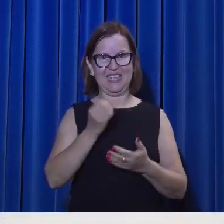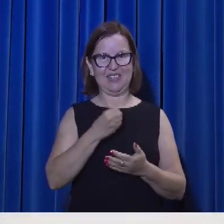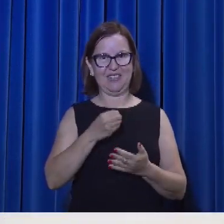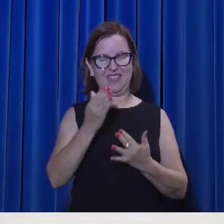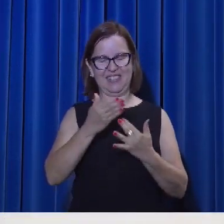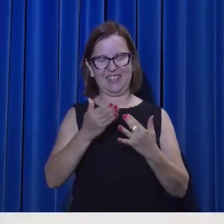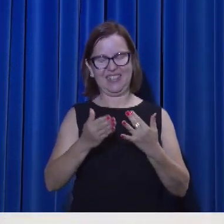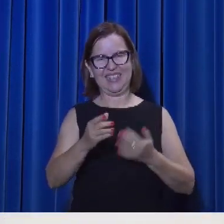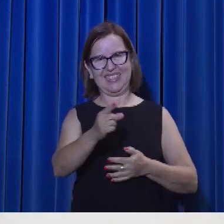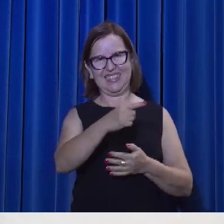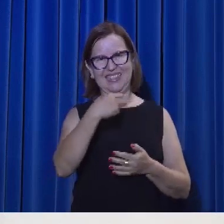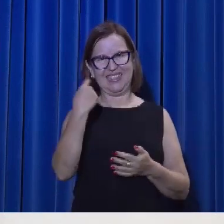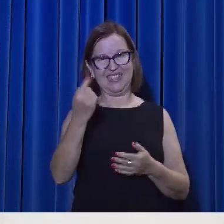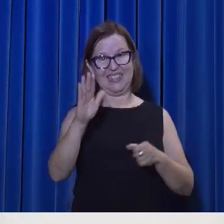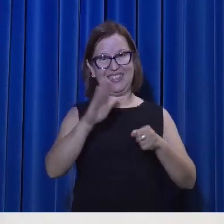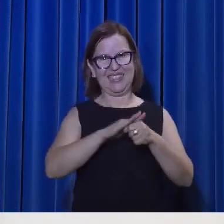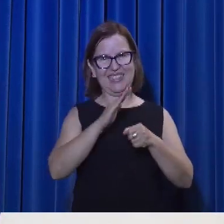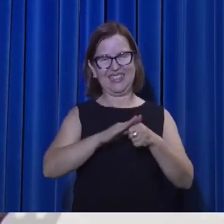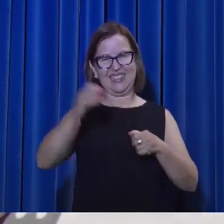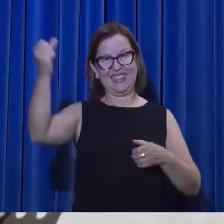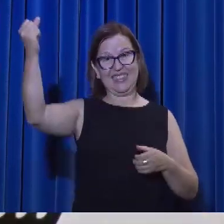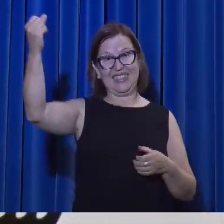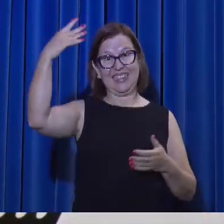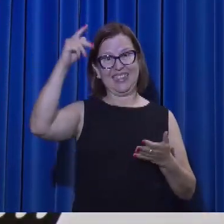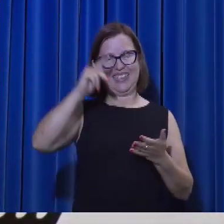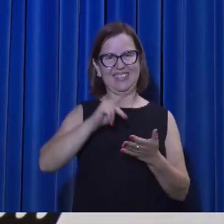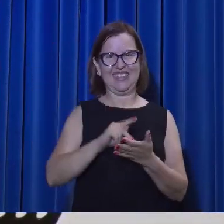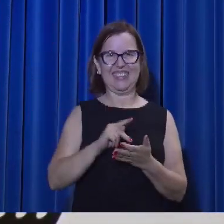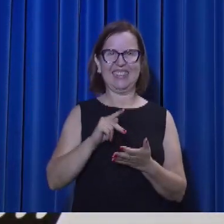nós, cheio de graça e de verdade.